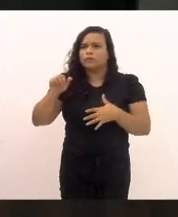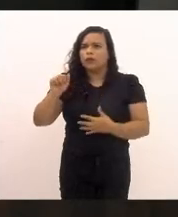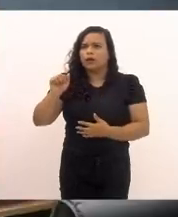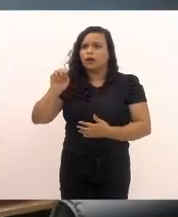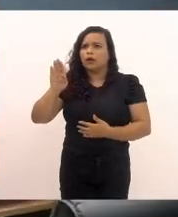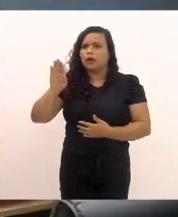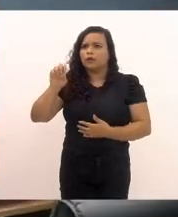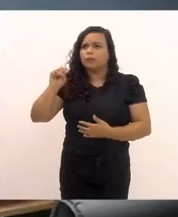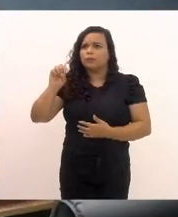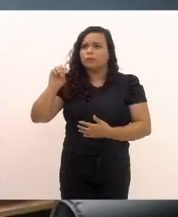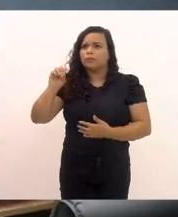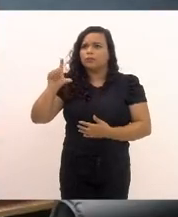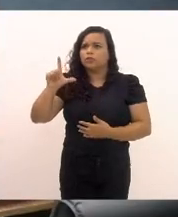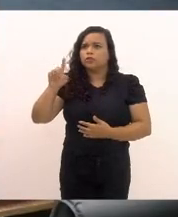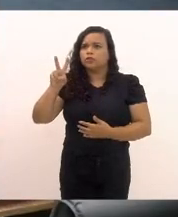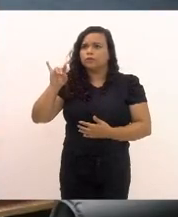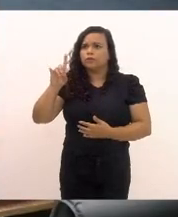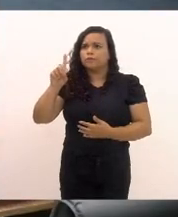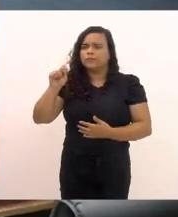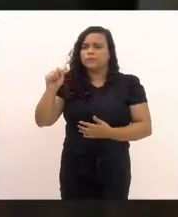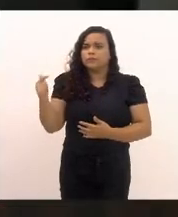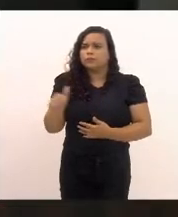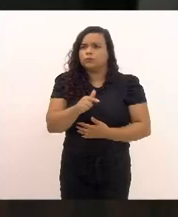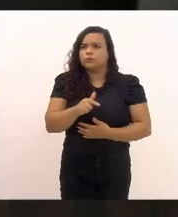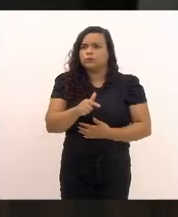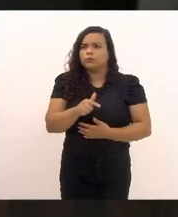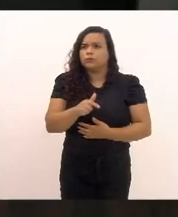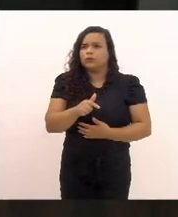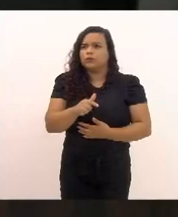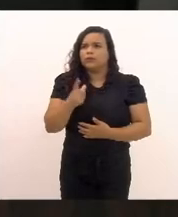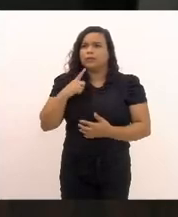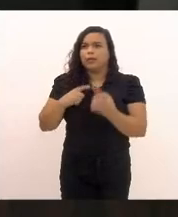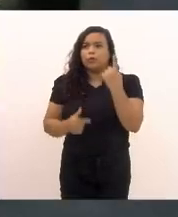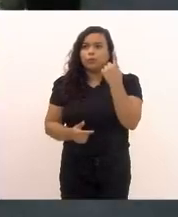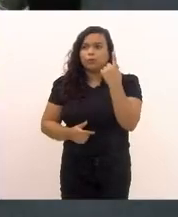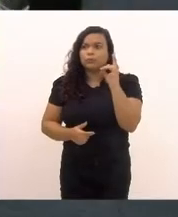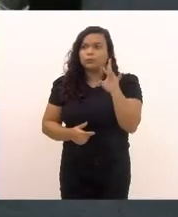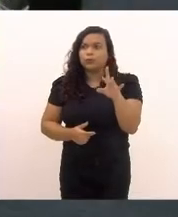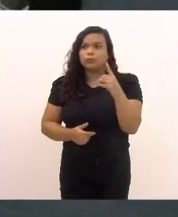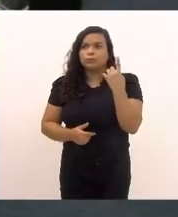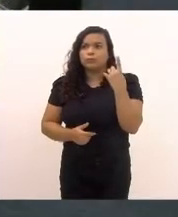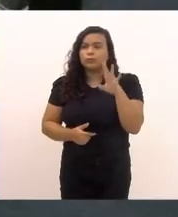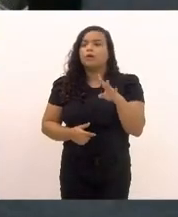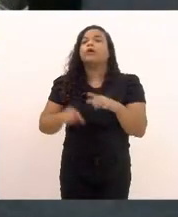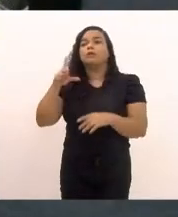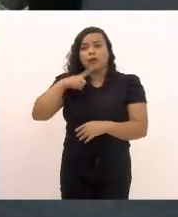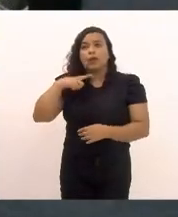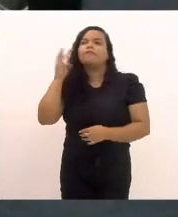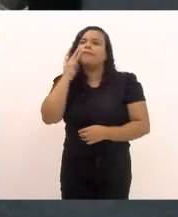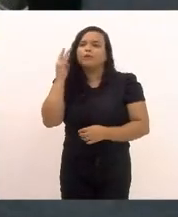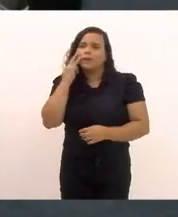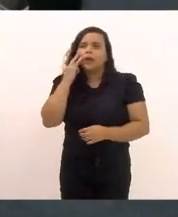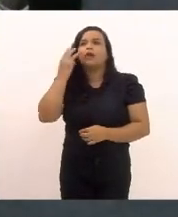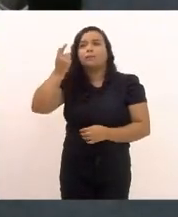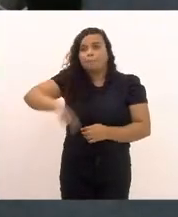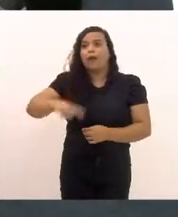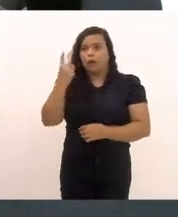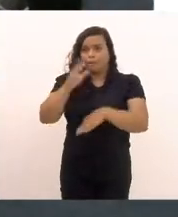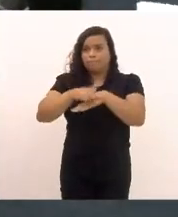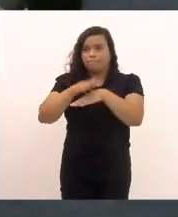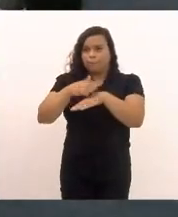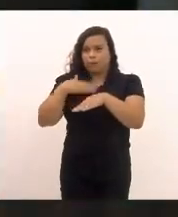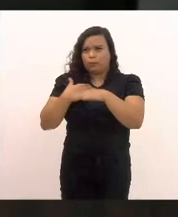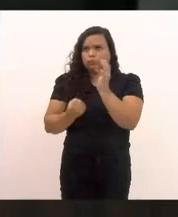Foi absorvida. Parecer favorável com emendas. Só tem uma emenda. Com a emenda do Valdec e uma emenda que eu já tinha produzido pela